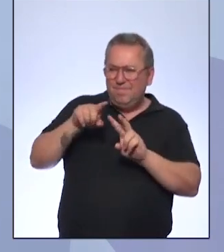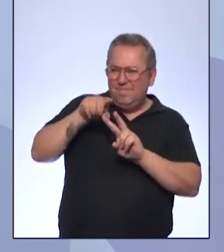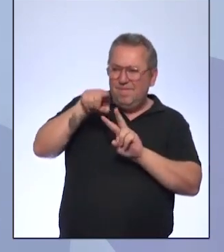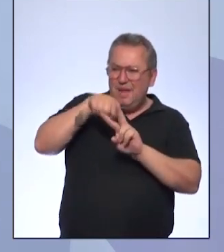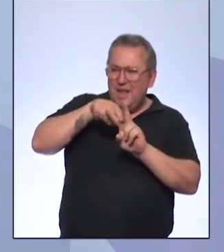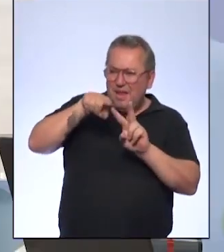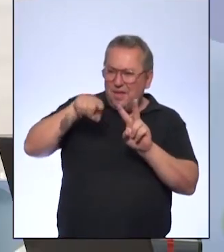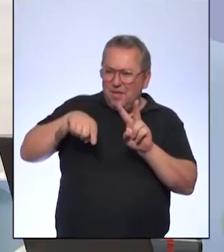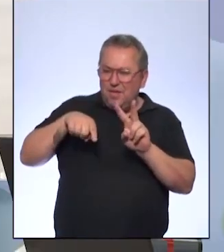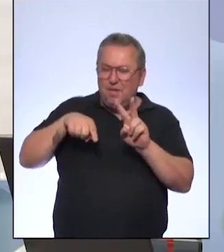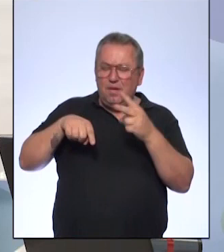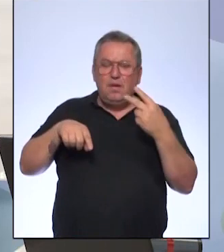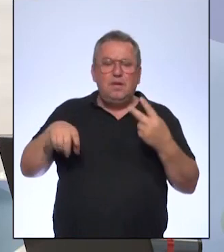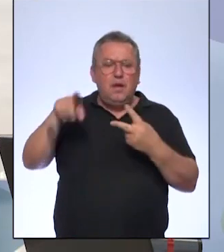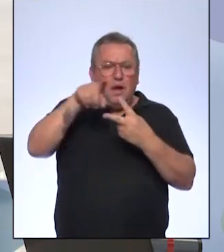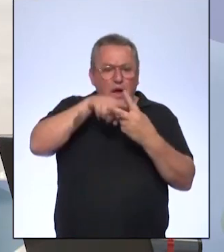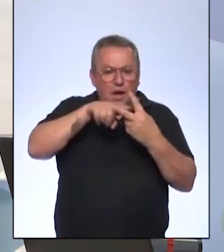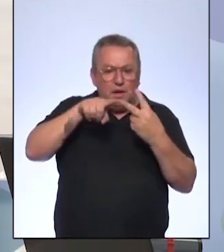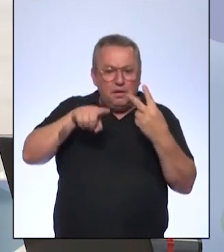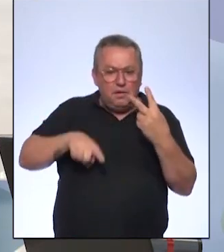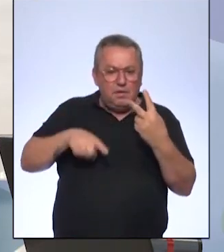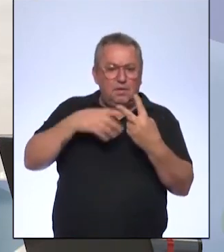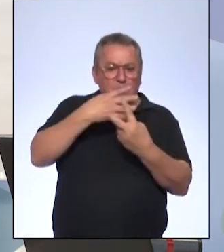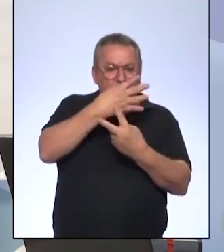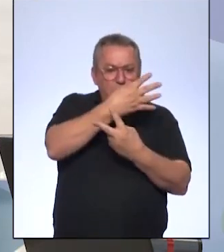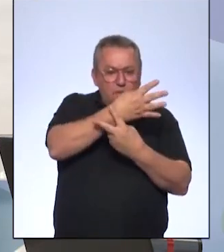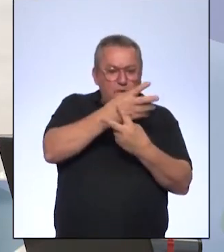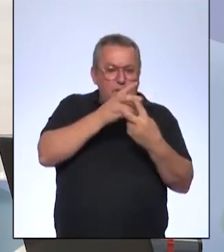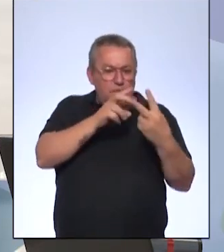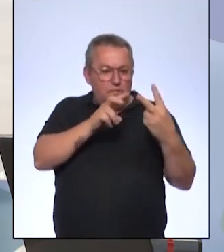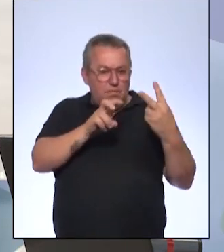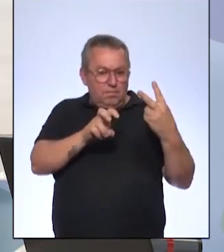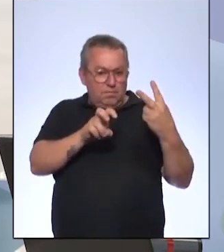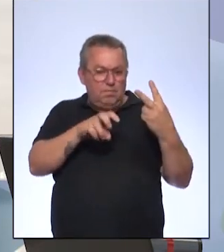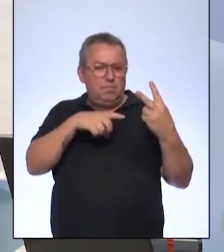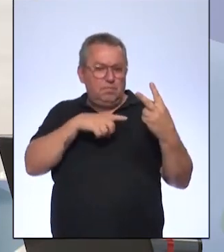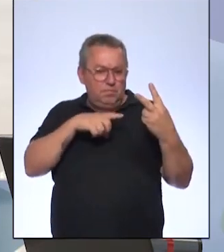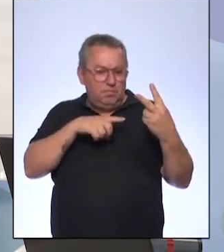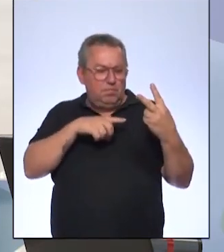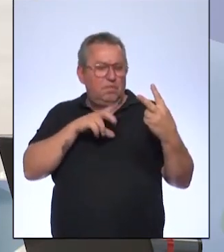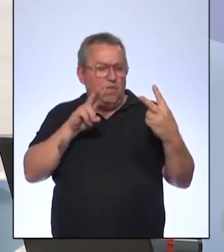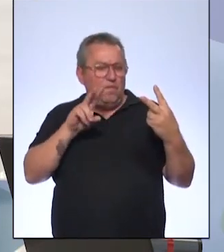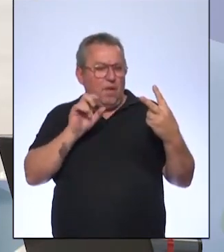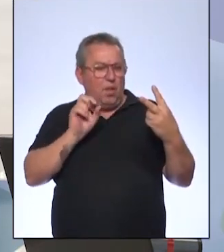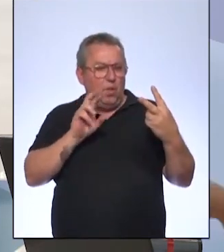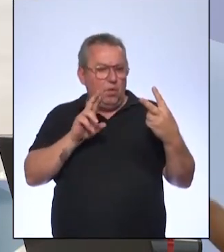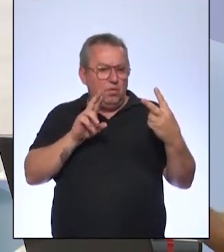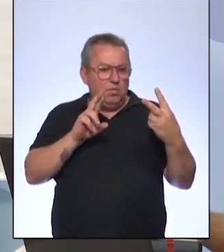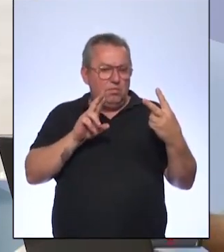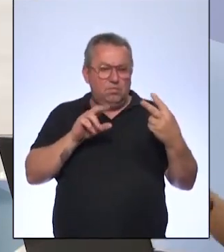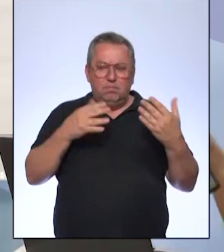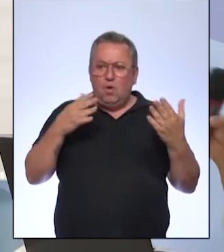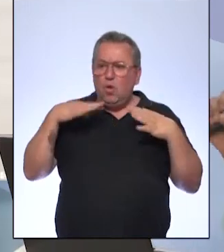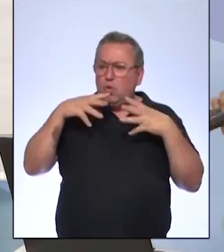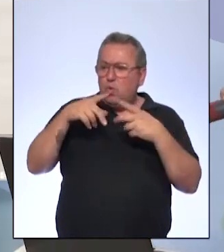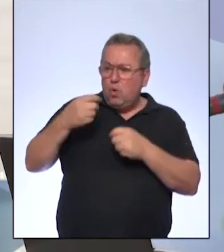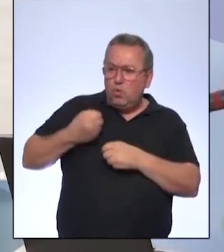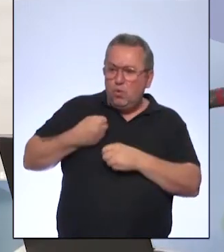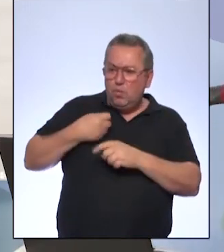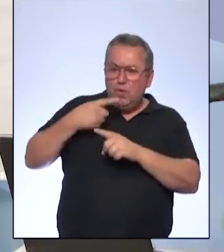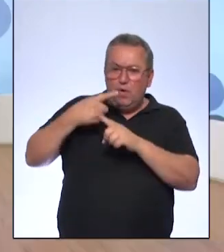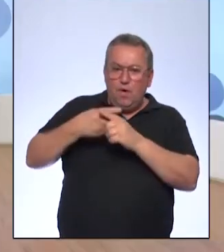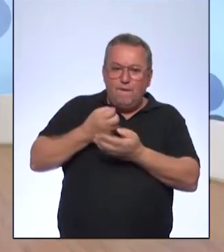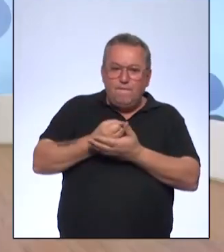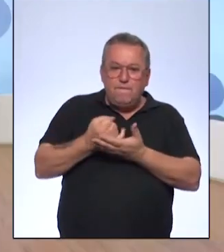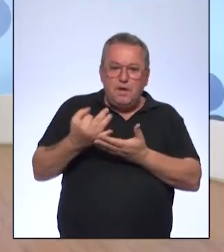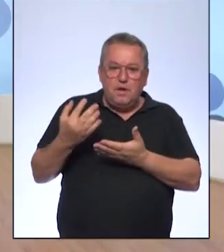não está representando um valor numérico? Sim. Todo número vezes 1, o que acontece, Osmar? Ele